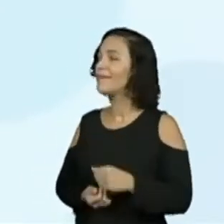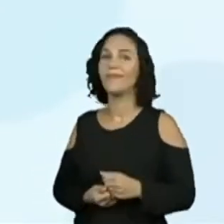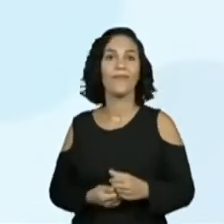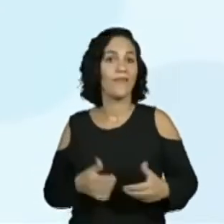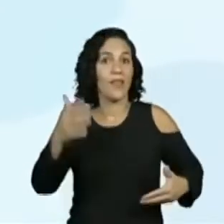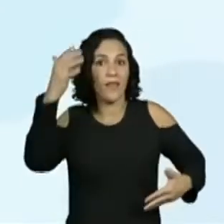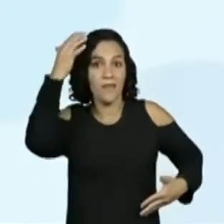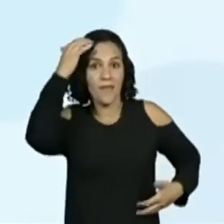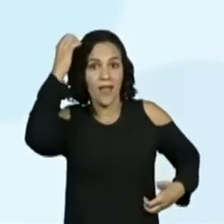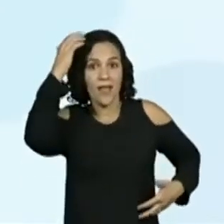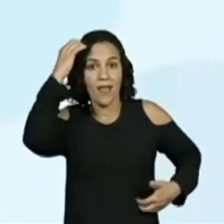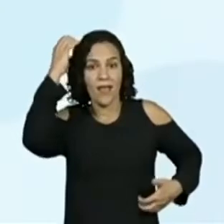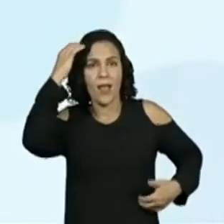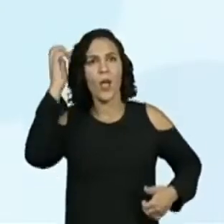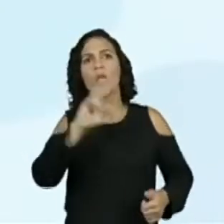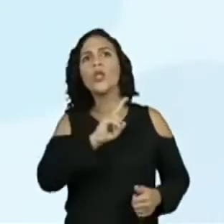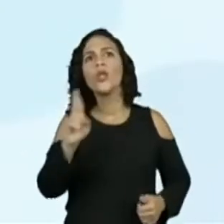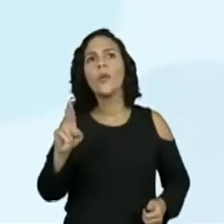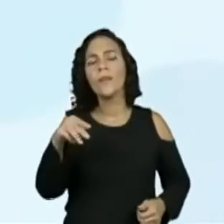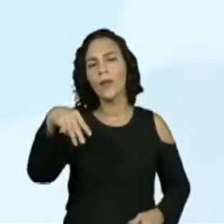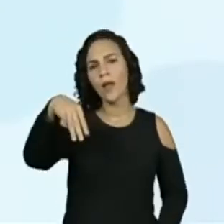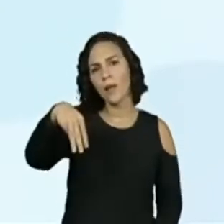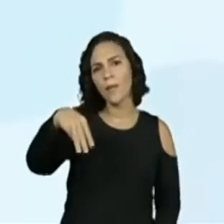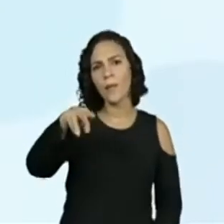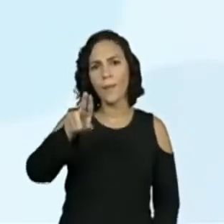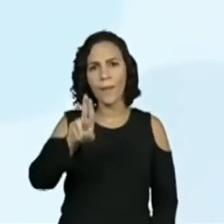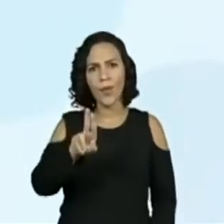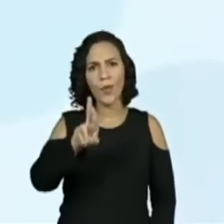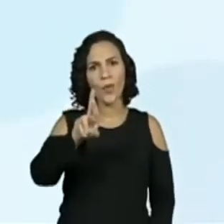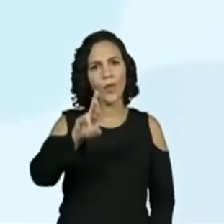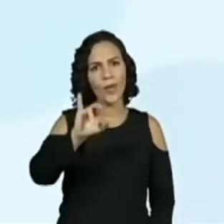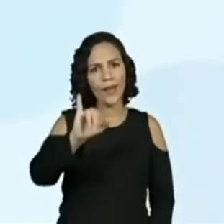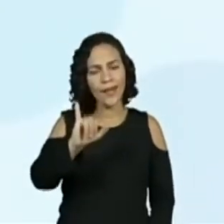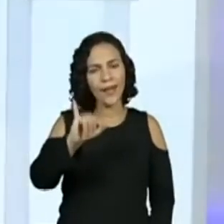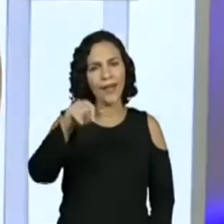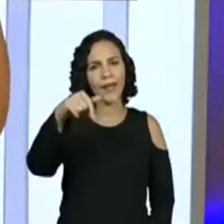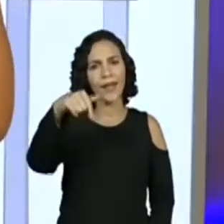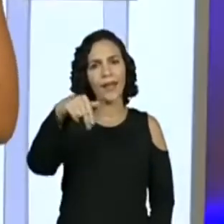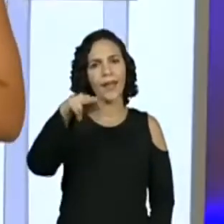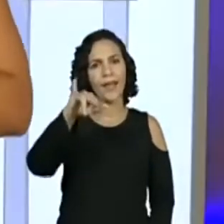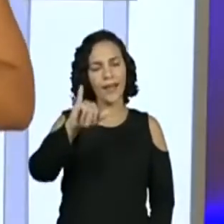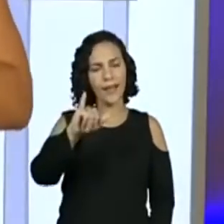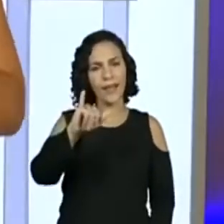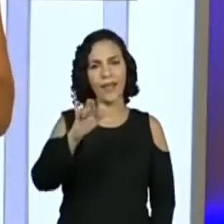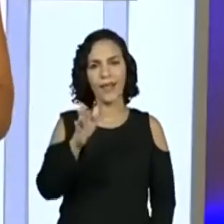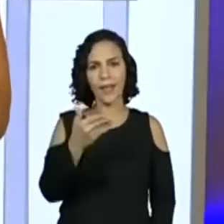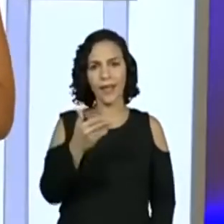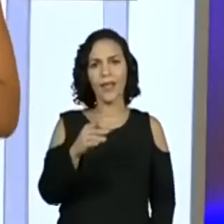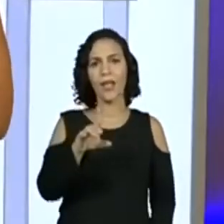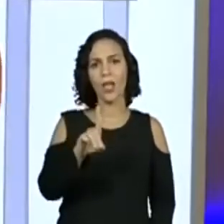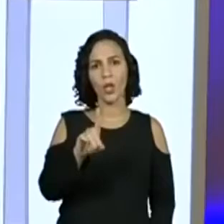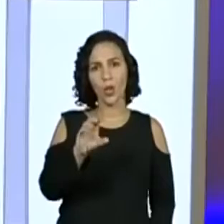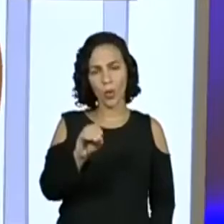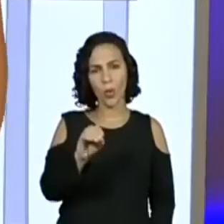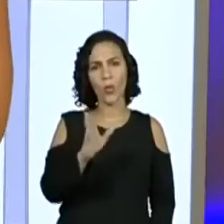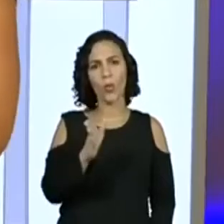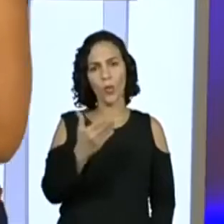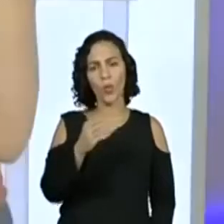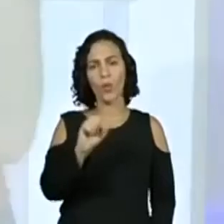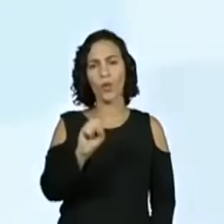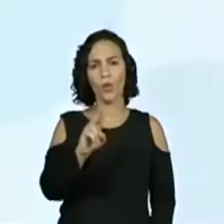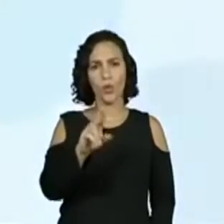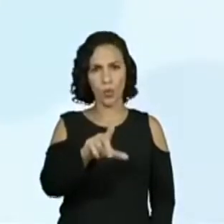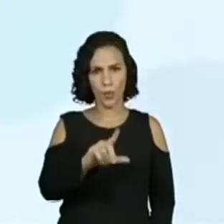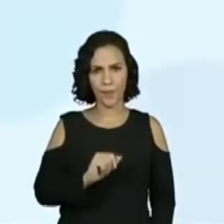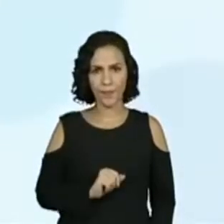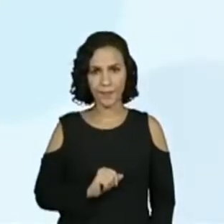Muriqui do Sul. Nossa, professora Joyce, você imaginava que era o Muriqui do Sul? Nunca tinha conhecido esse nome de macaco. E olha só, agora